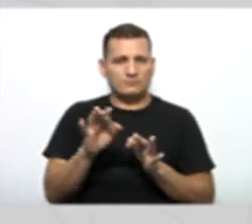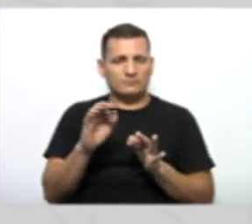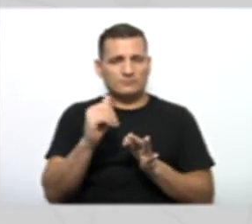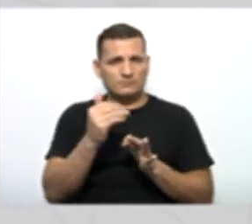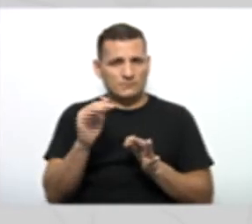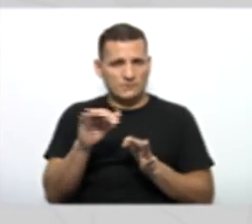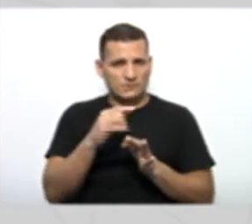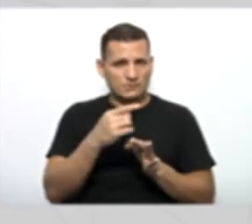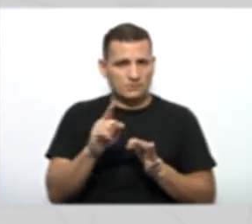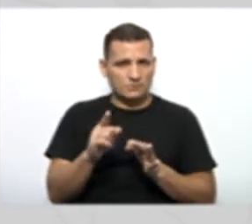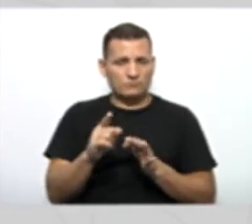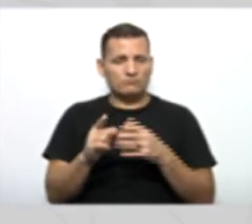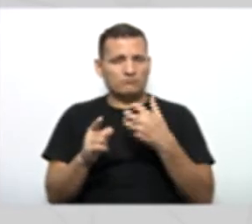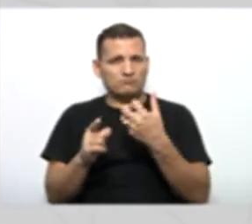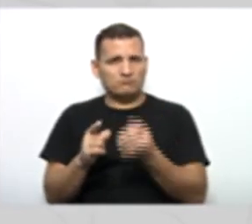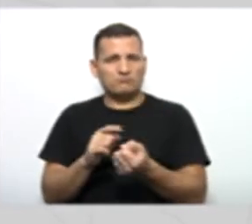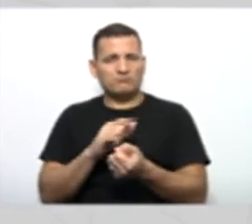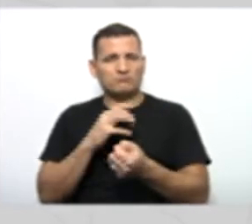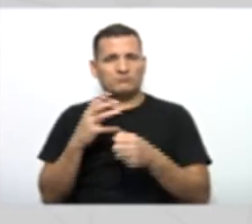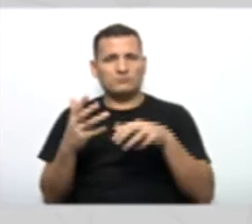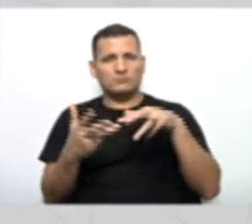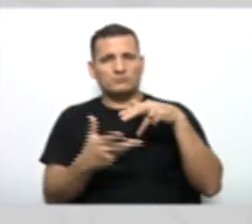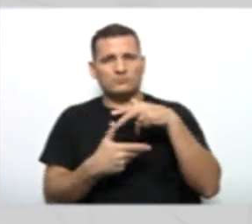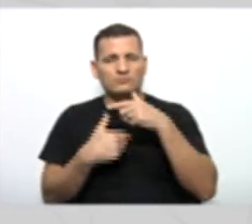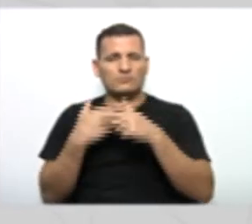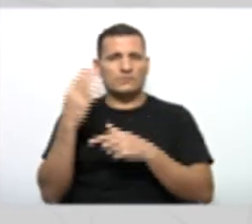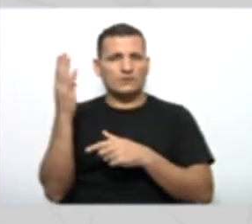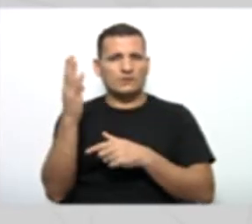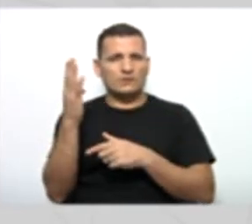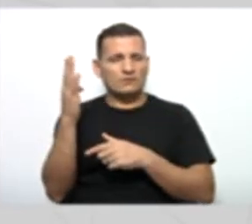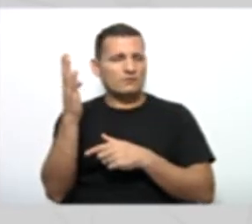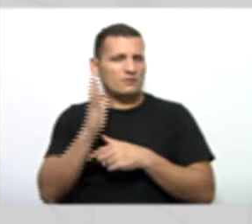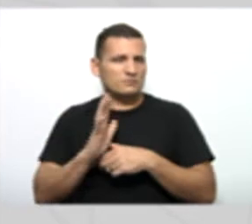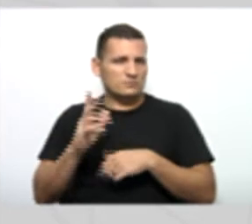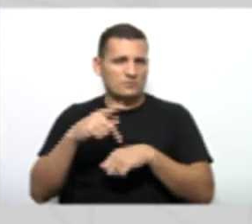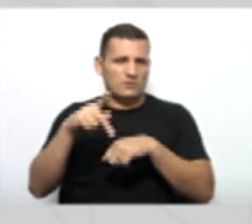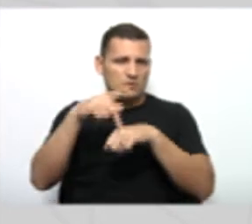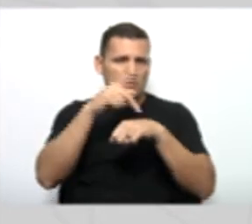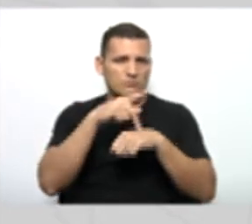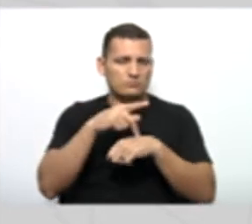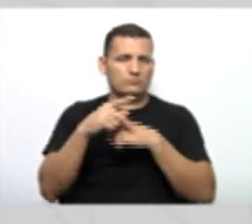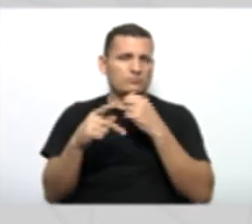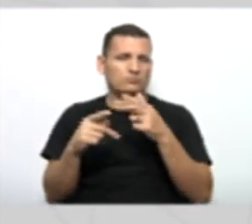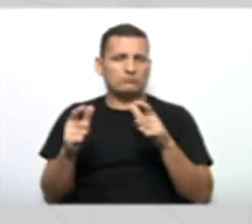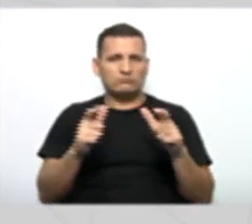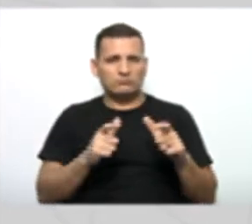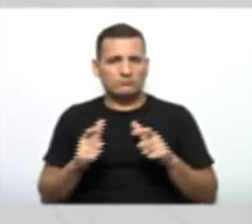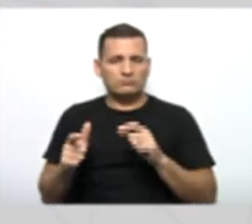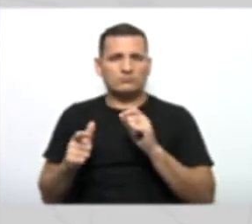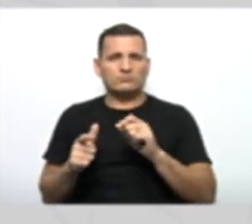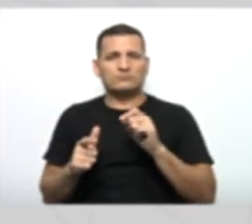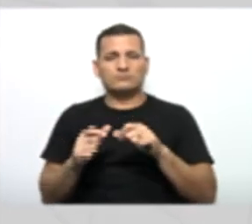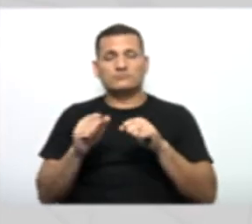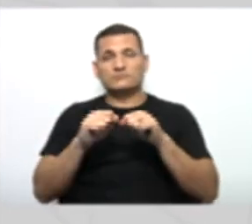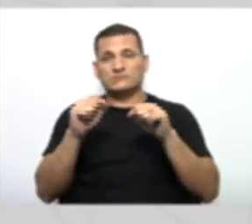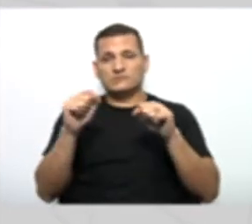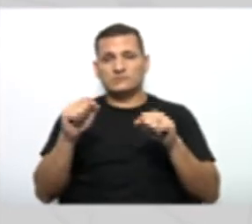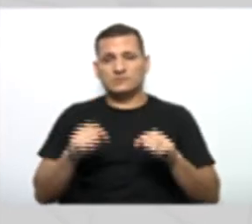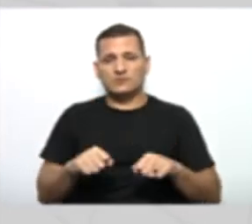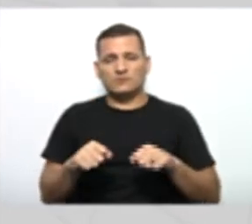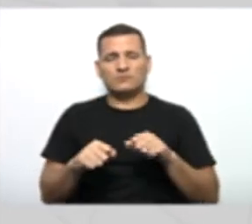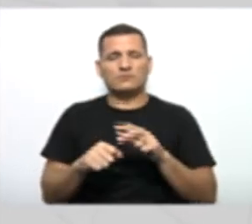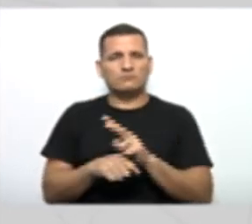adotado, global, nacional e localmente, visando ao planejamento de sistemas de produção